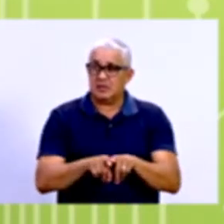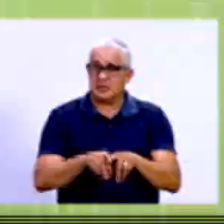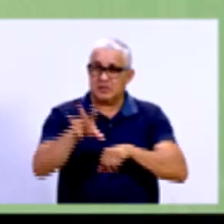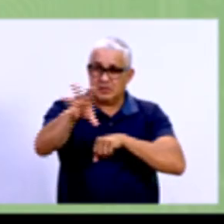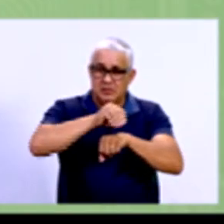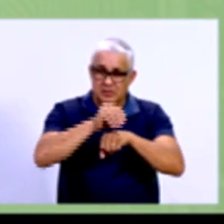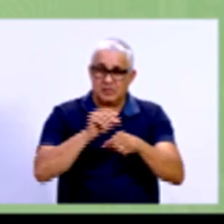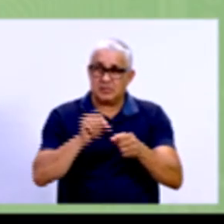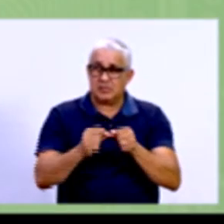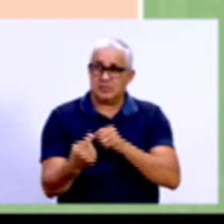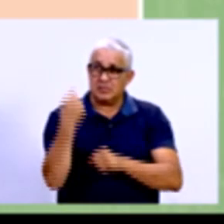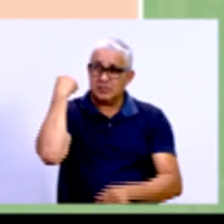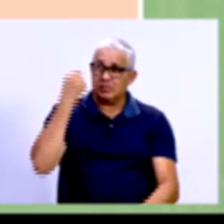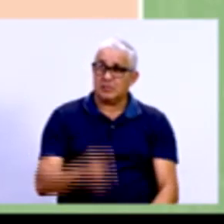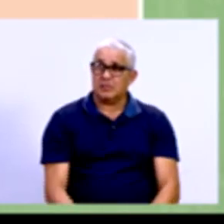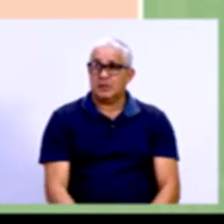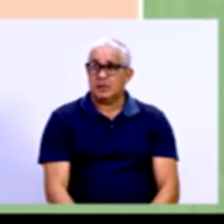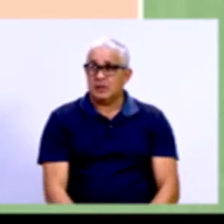tá?